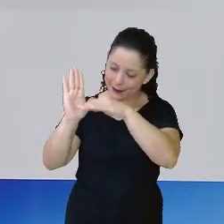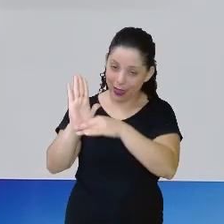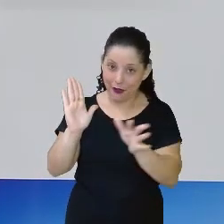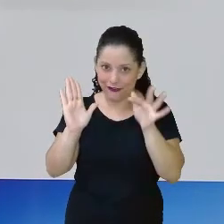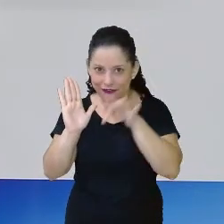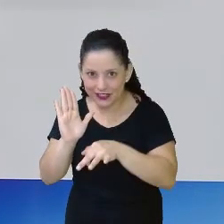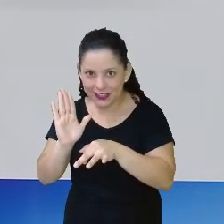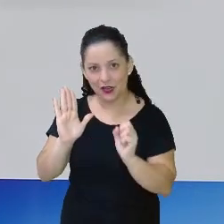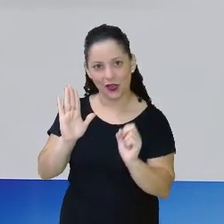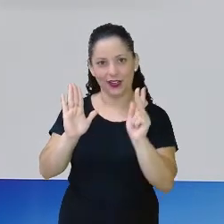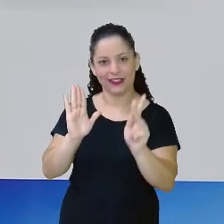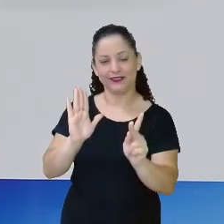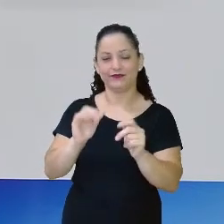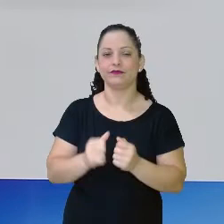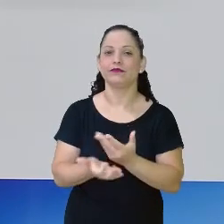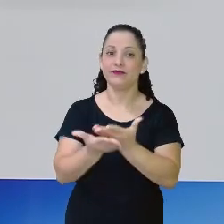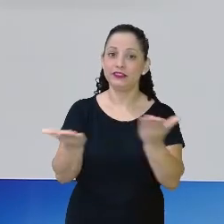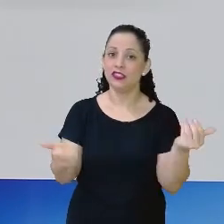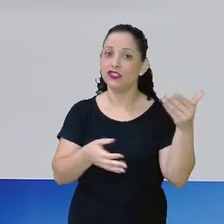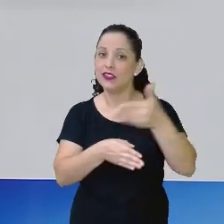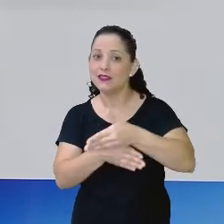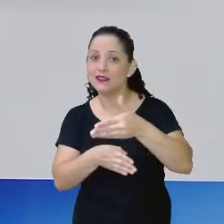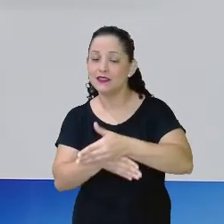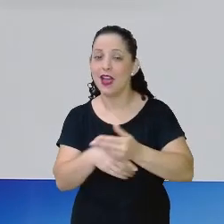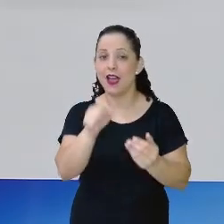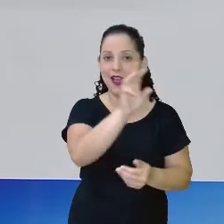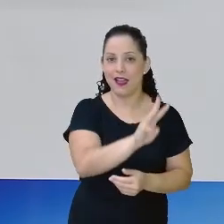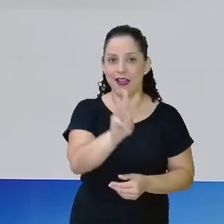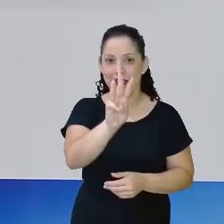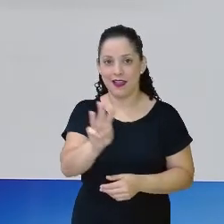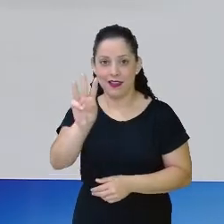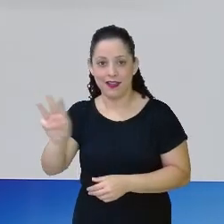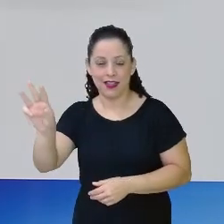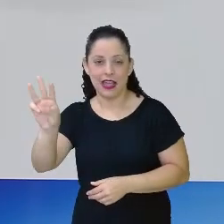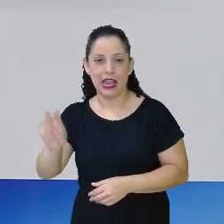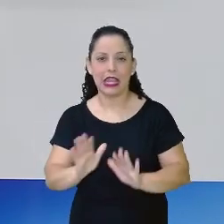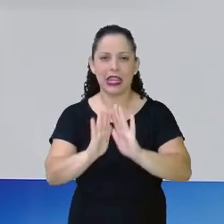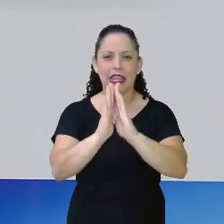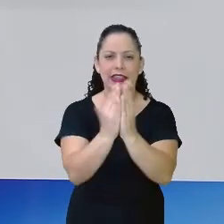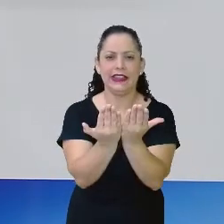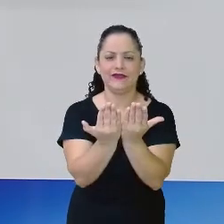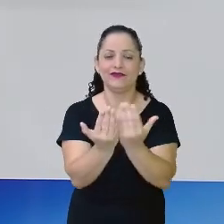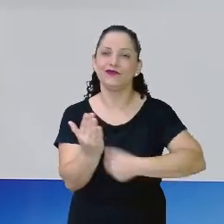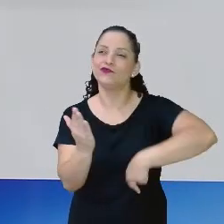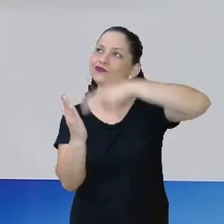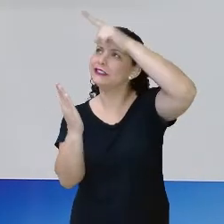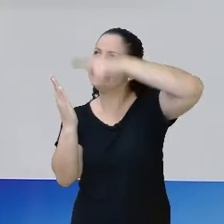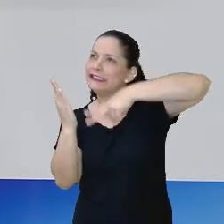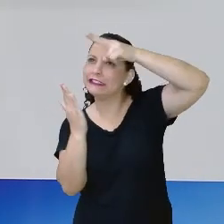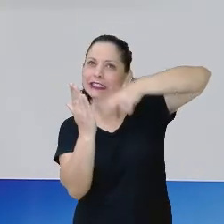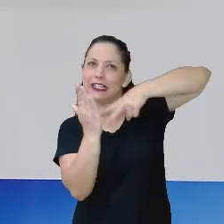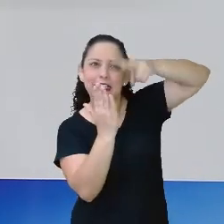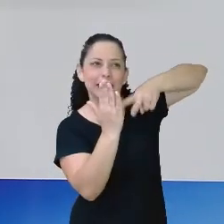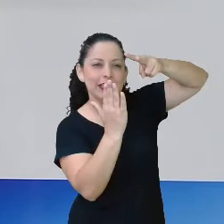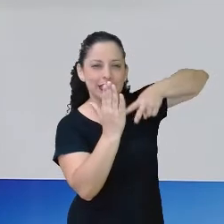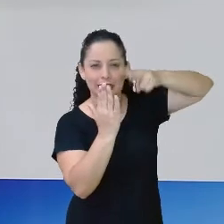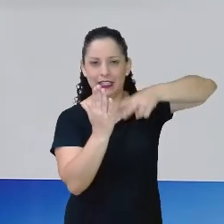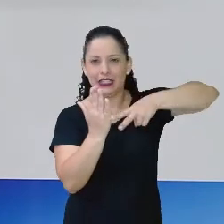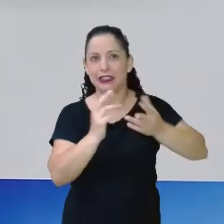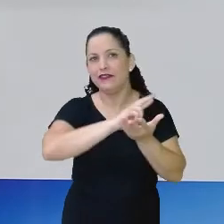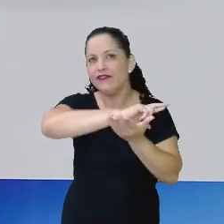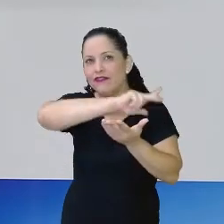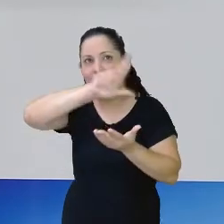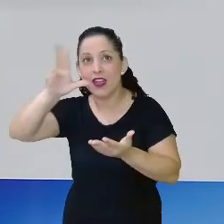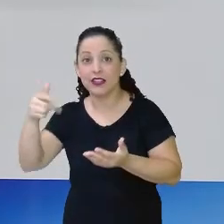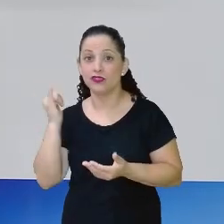que vocês têm acesso à árvore de livros. Na árvore de livros, vocês têm uma infinidade de livros